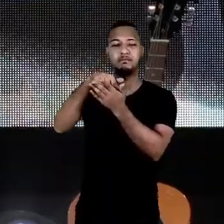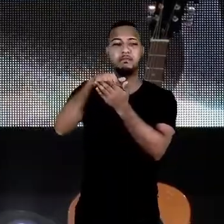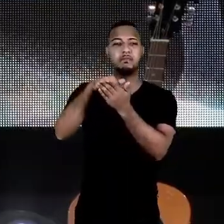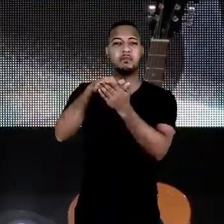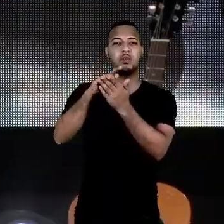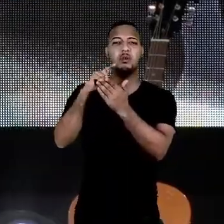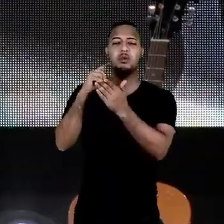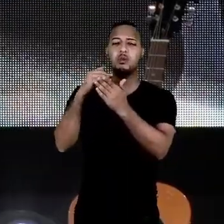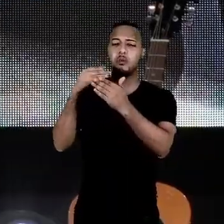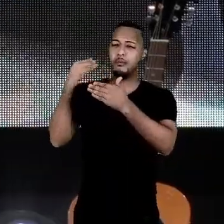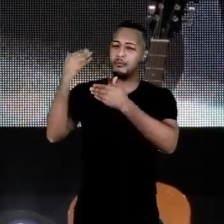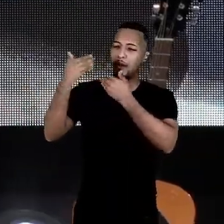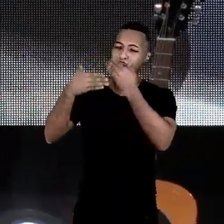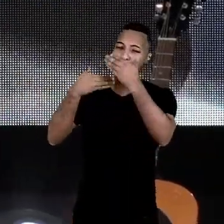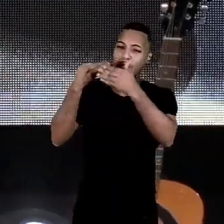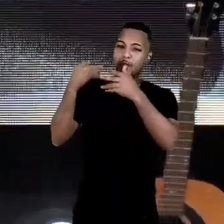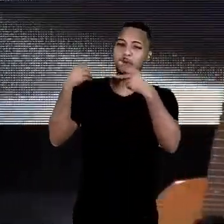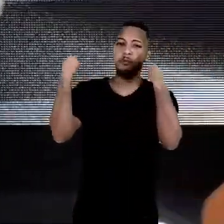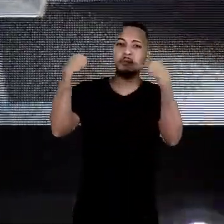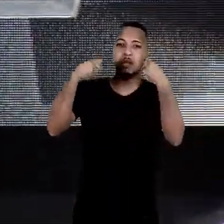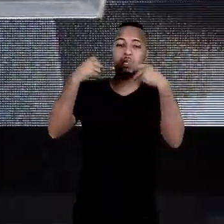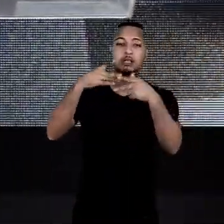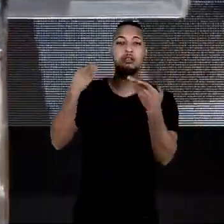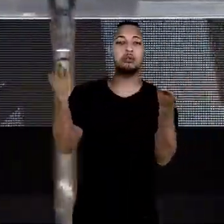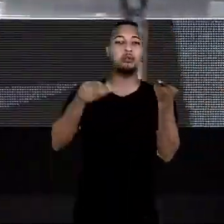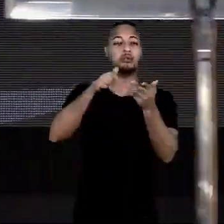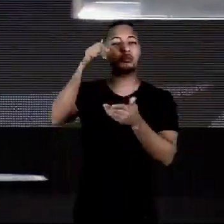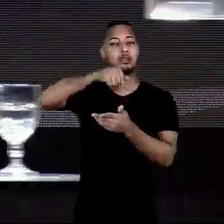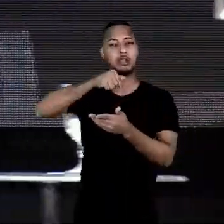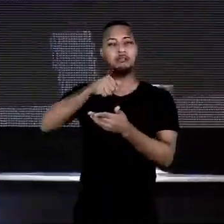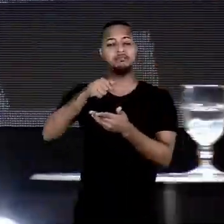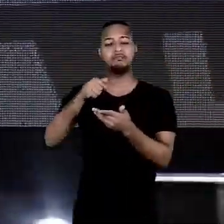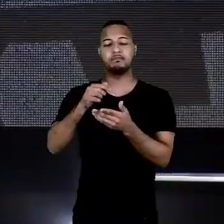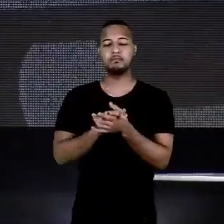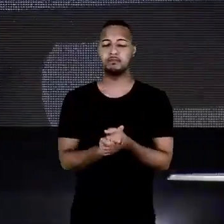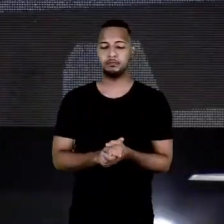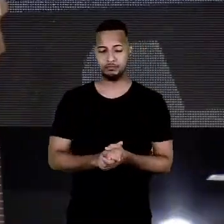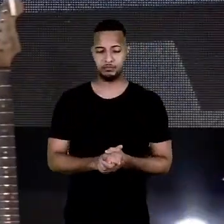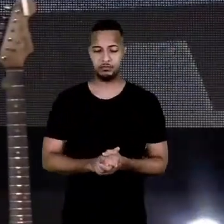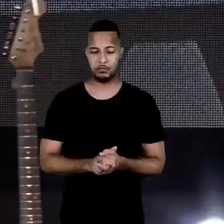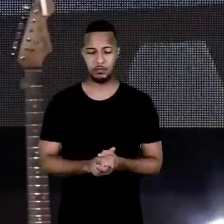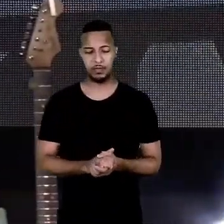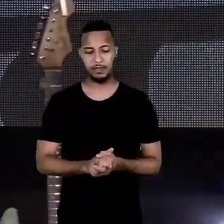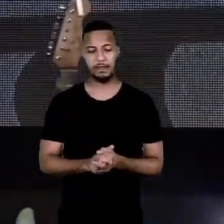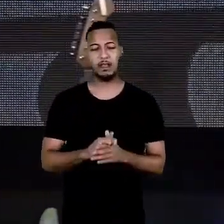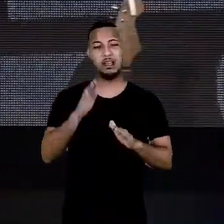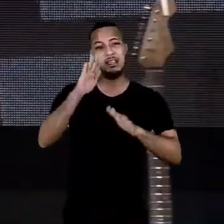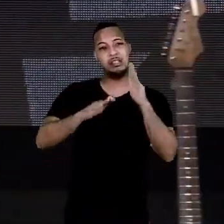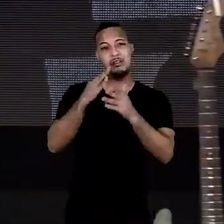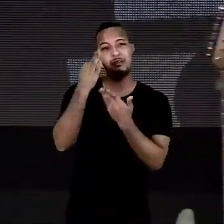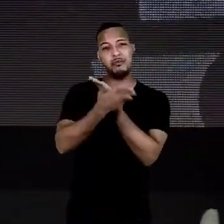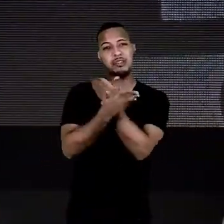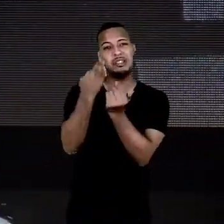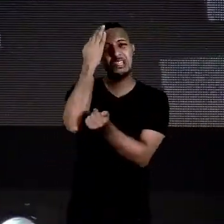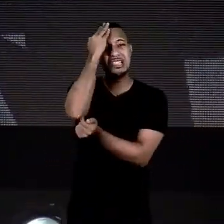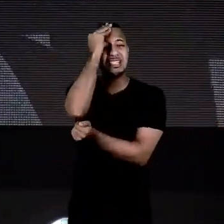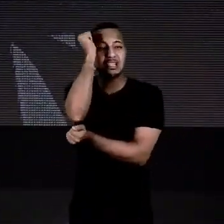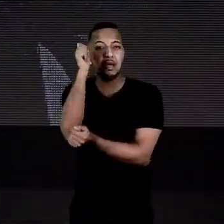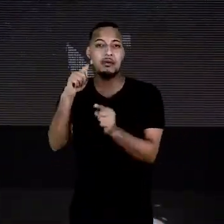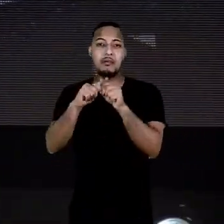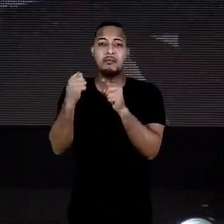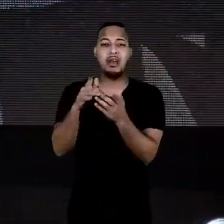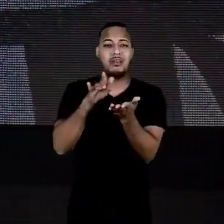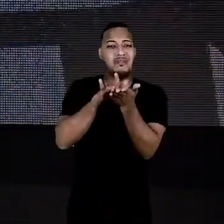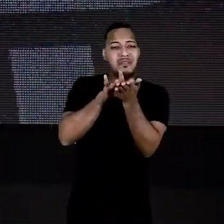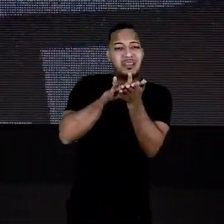essa palavra. Talvez você até sabe e finge que não sabe, e talvez você sabe, mas não